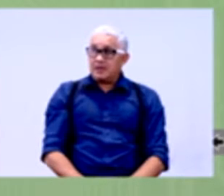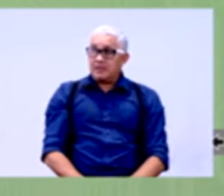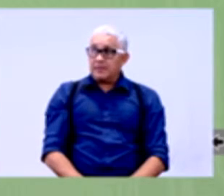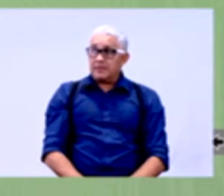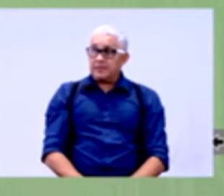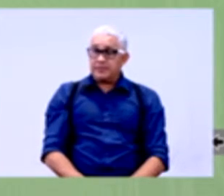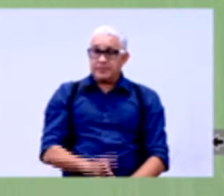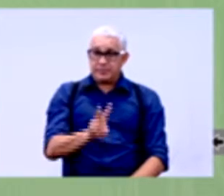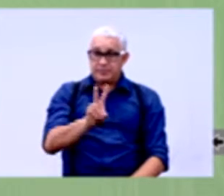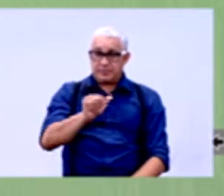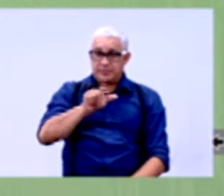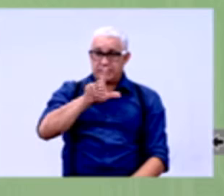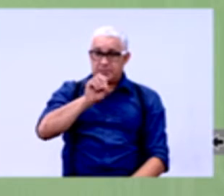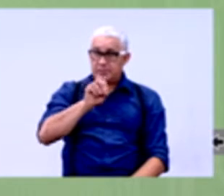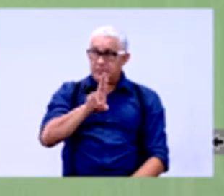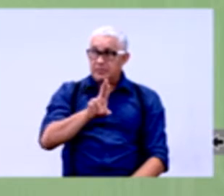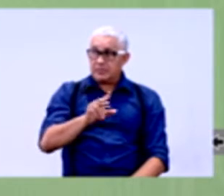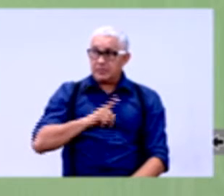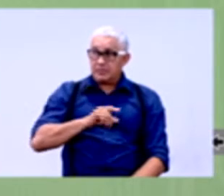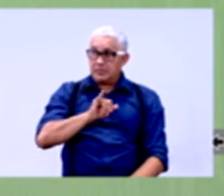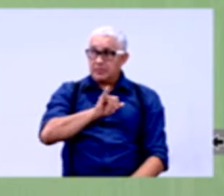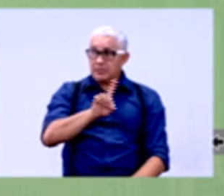já o valor. Por exemplo, o ID